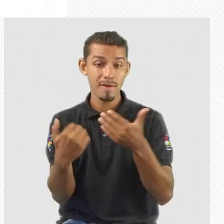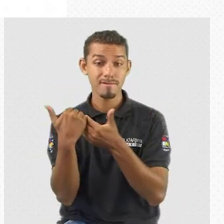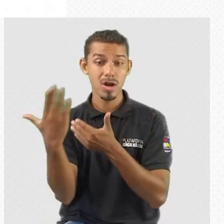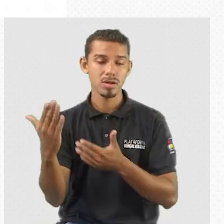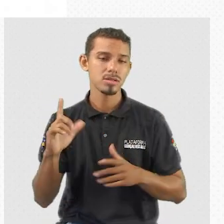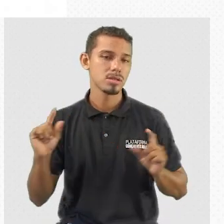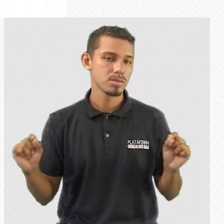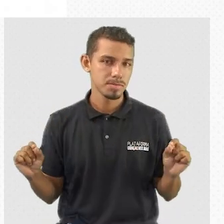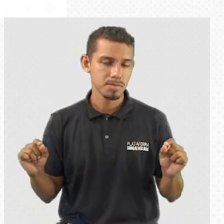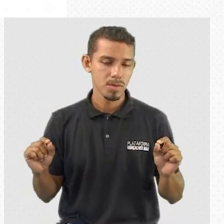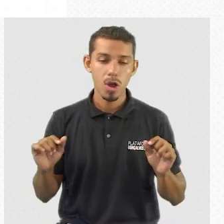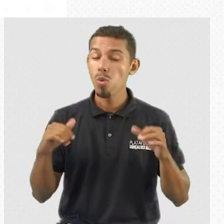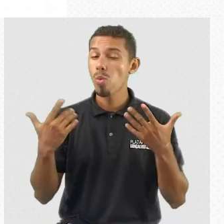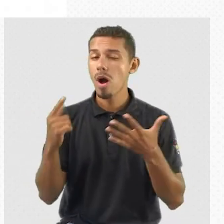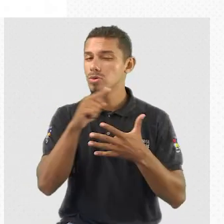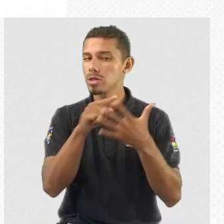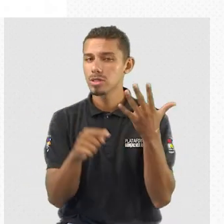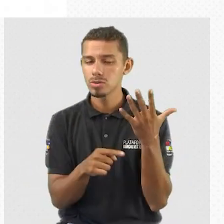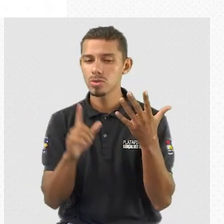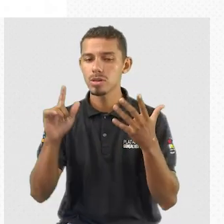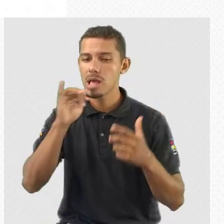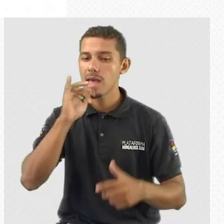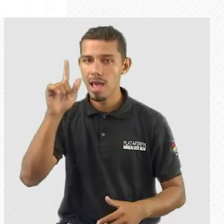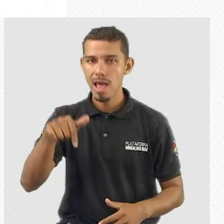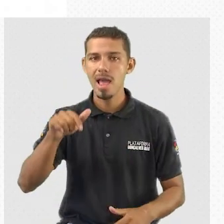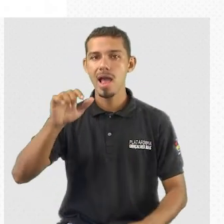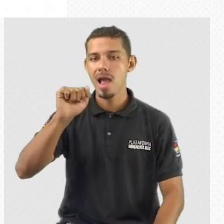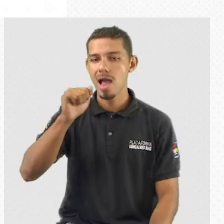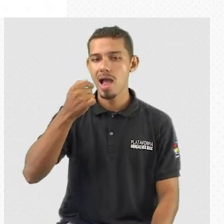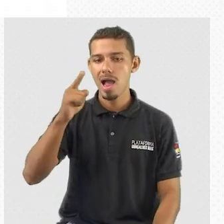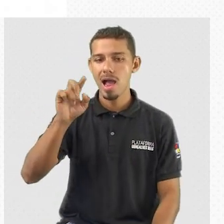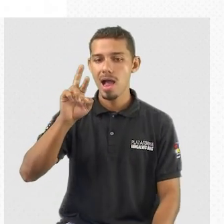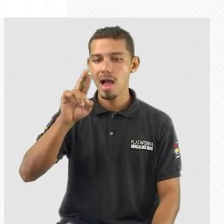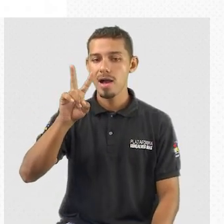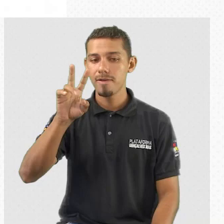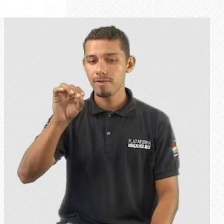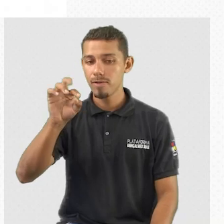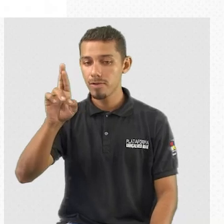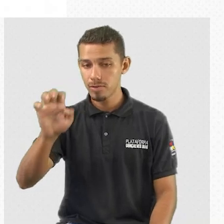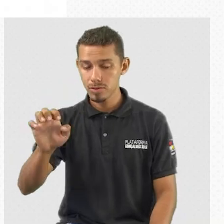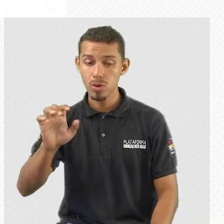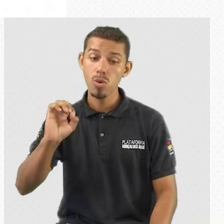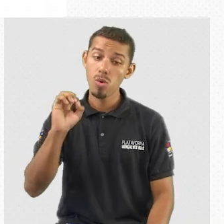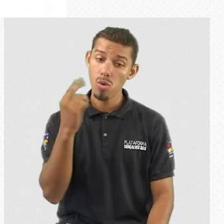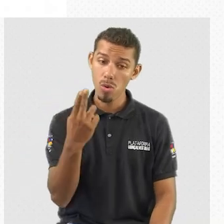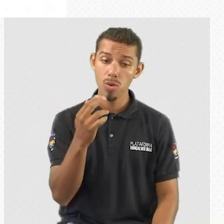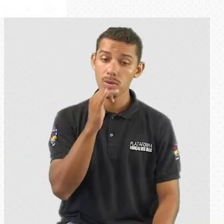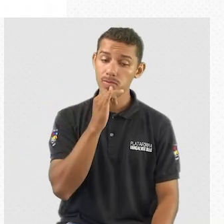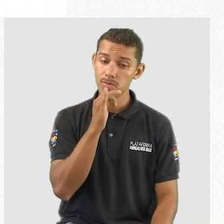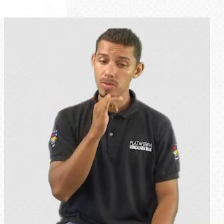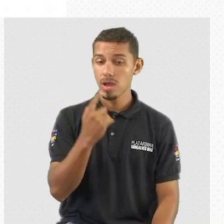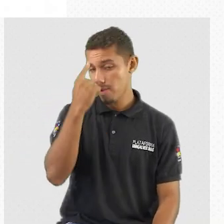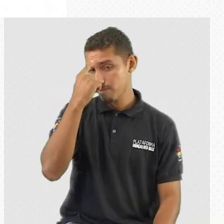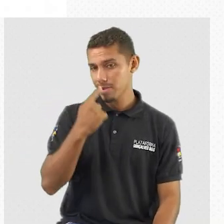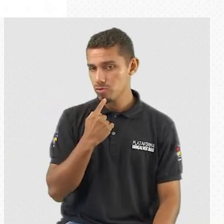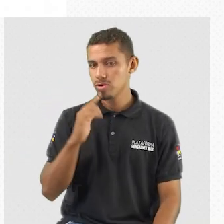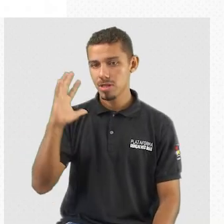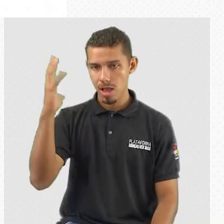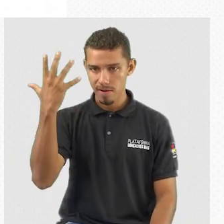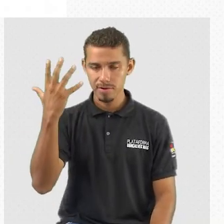fora dela? Então, qual dessas duas coisas é a árvore? É a palavra árvore ou a própria figura da